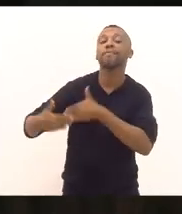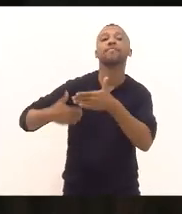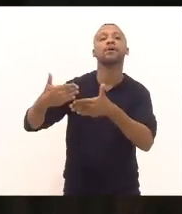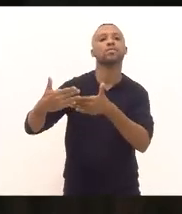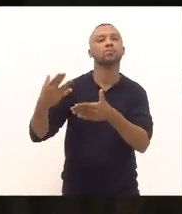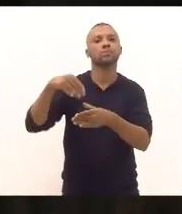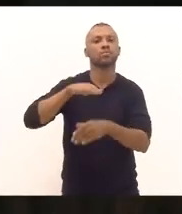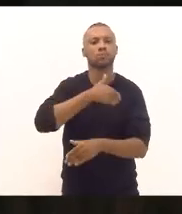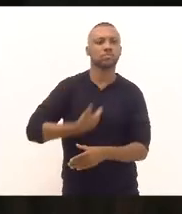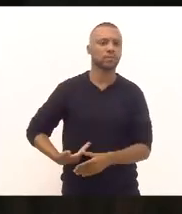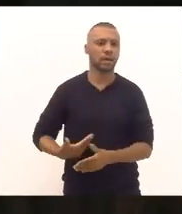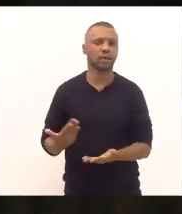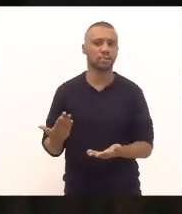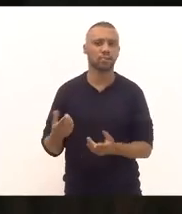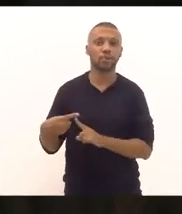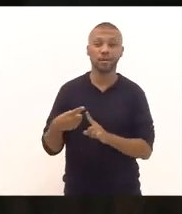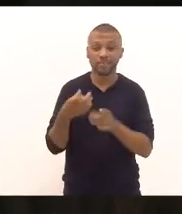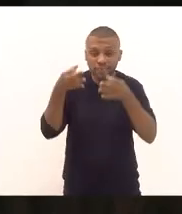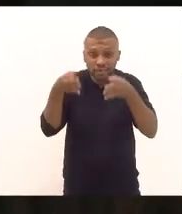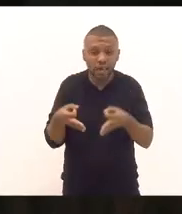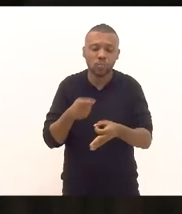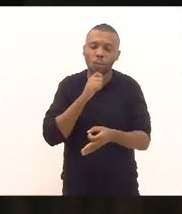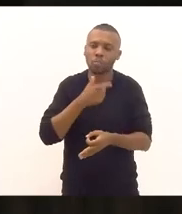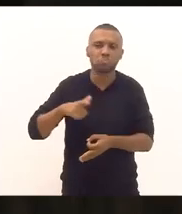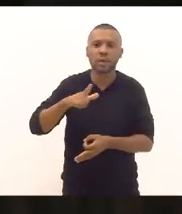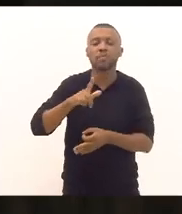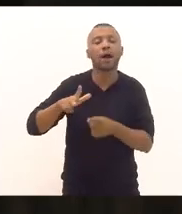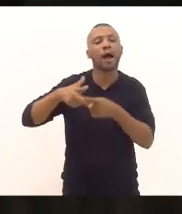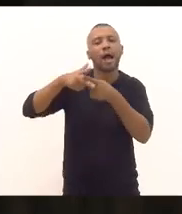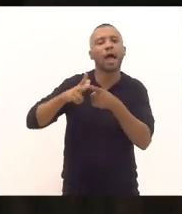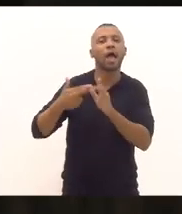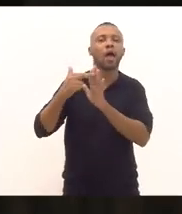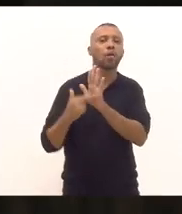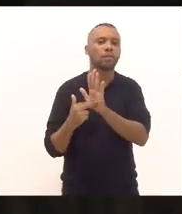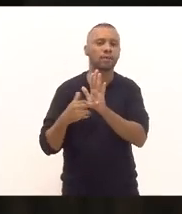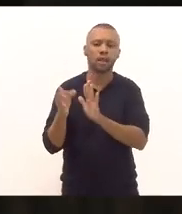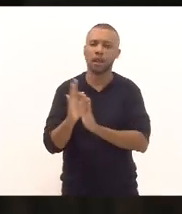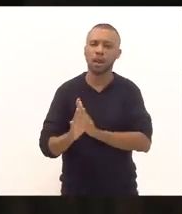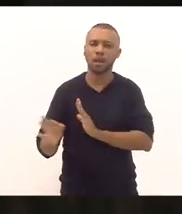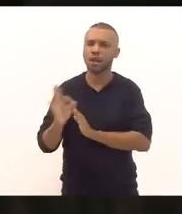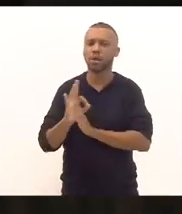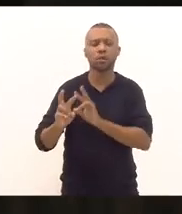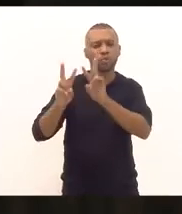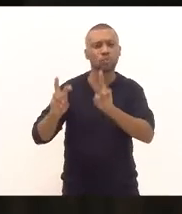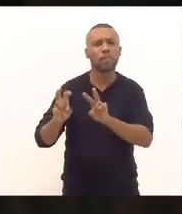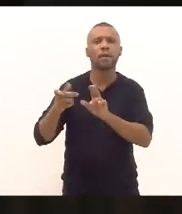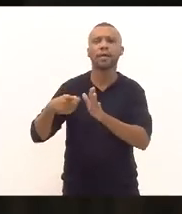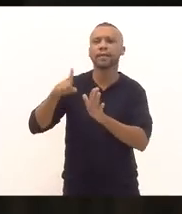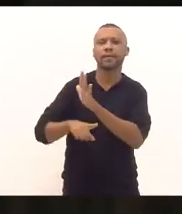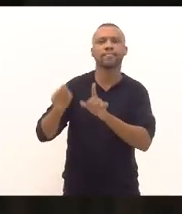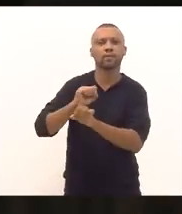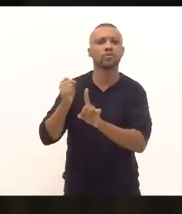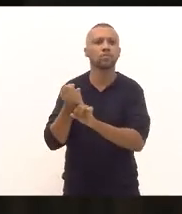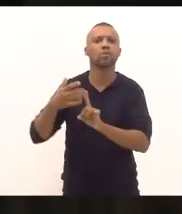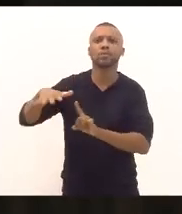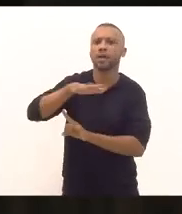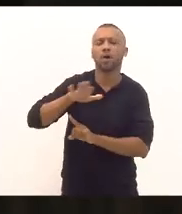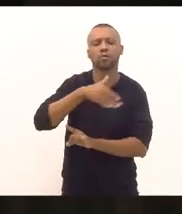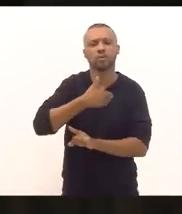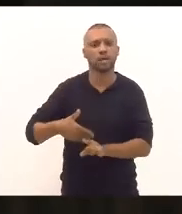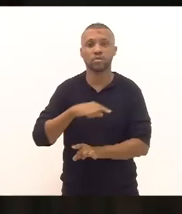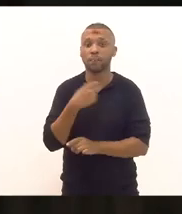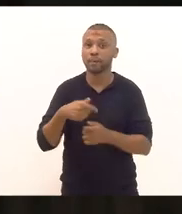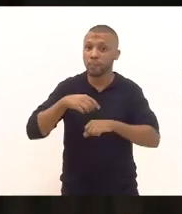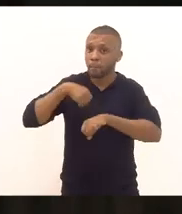estado Porque de fato não existe mais regulamentação nenhuma com relação à tarifa social nosso estado e a gente precisa deixar